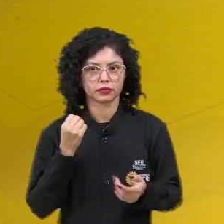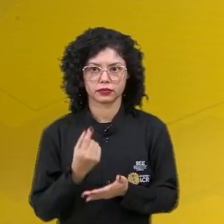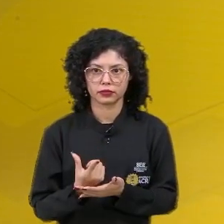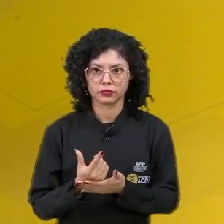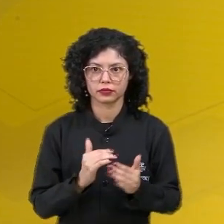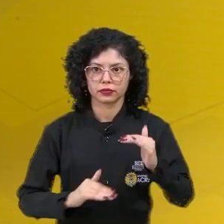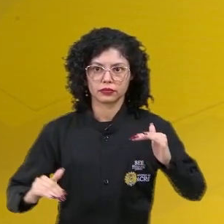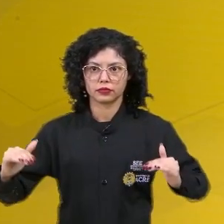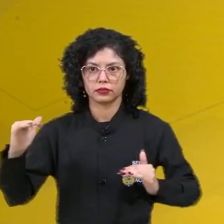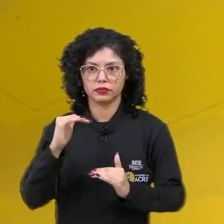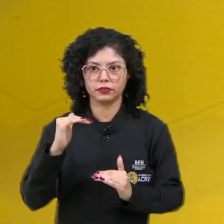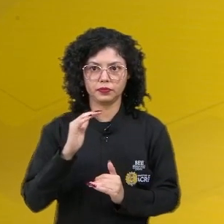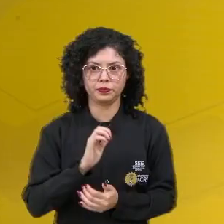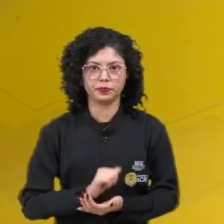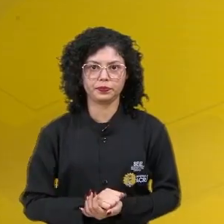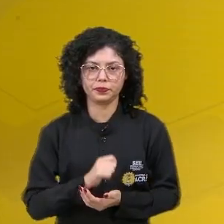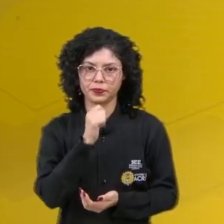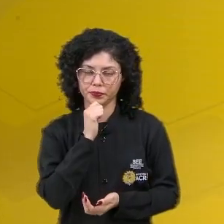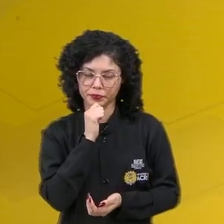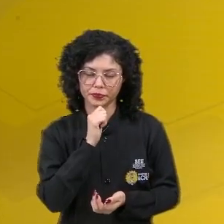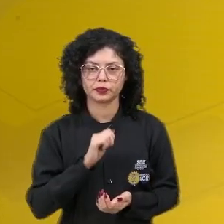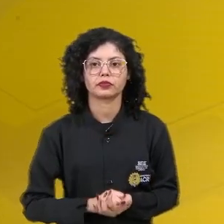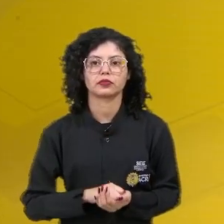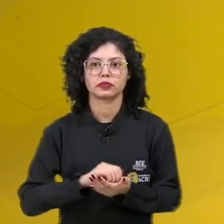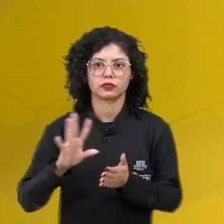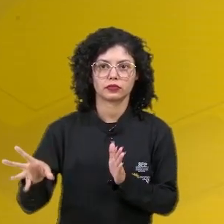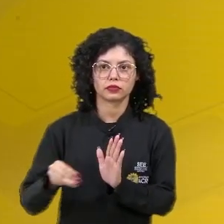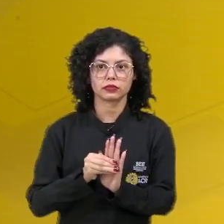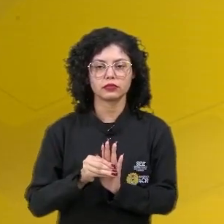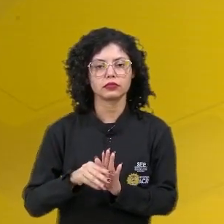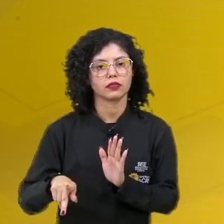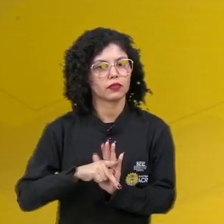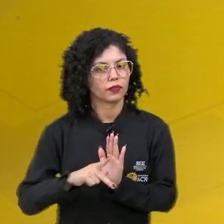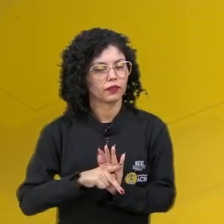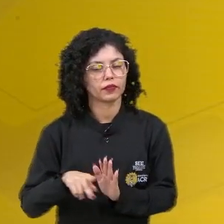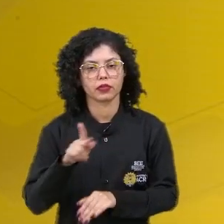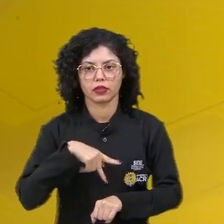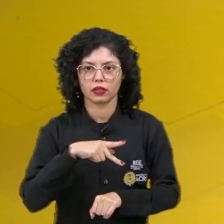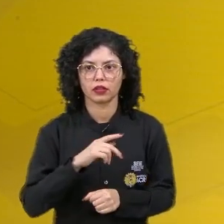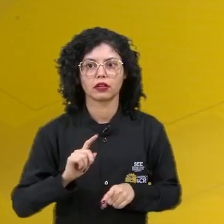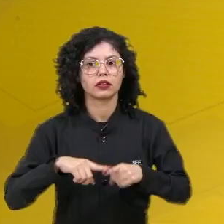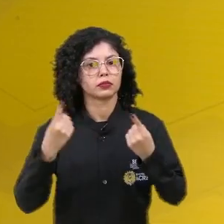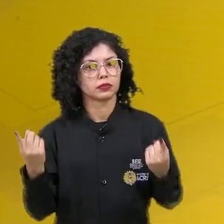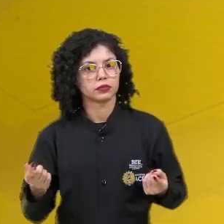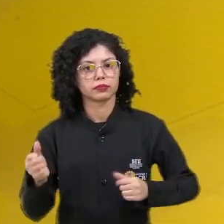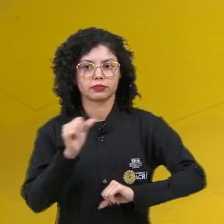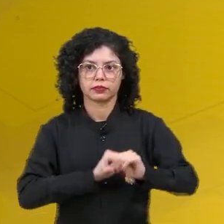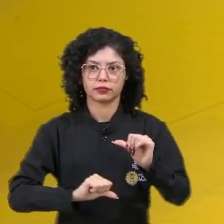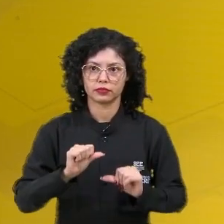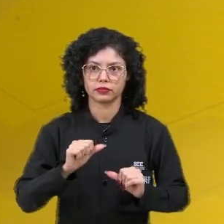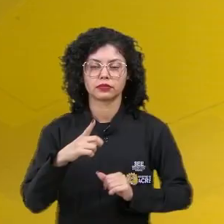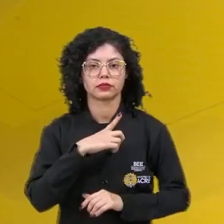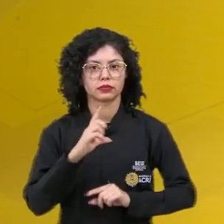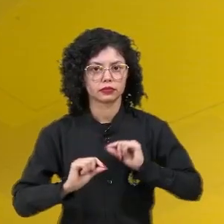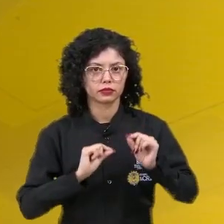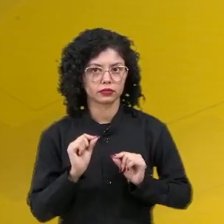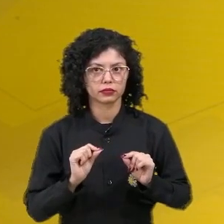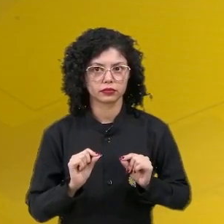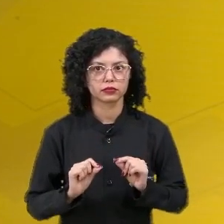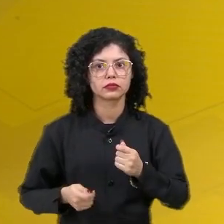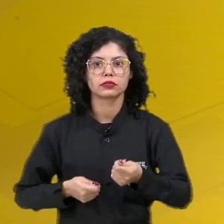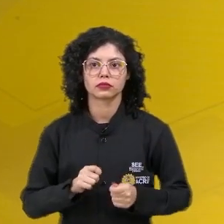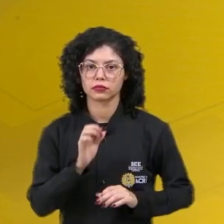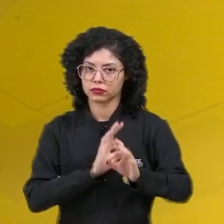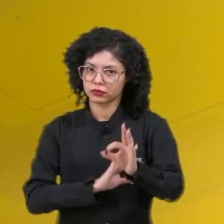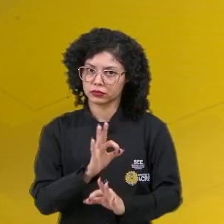tão elevado para se implantar rodovias no país. Porém, em contrapartida, nós temos a questão da